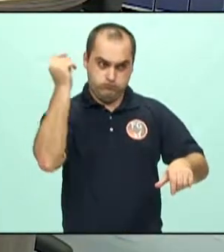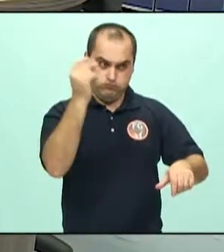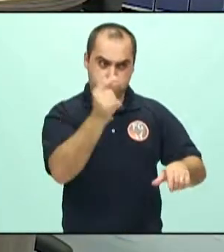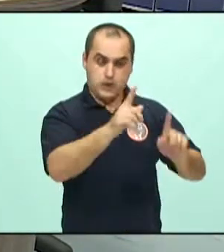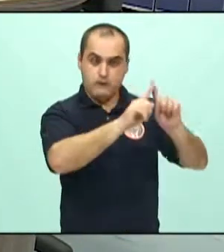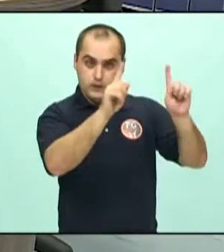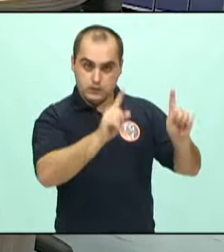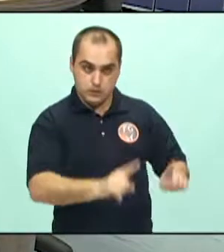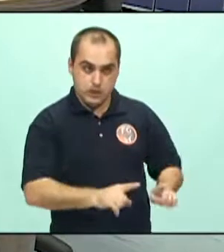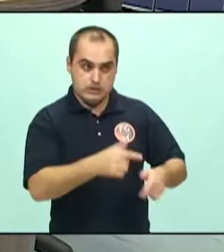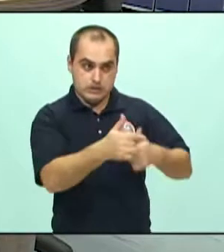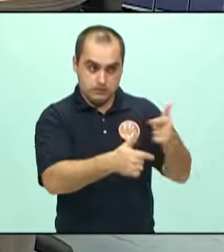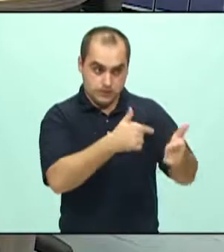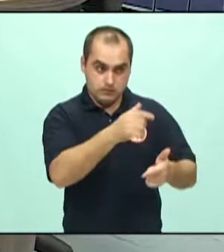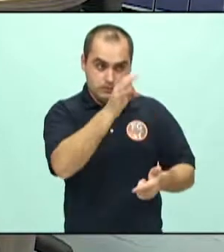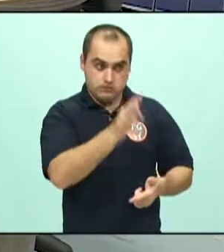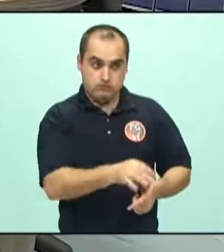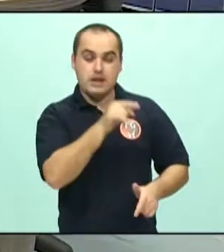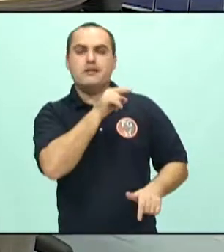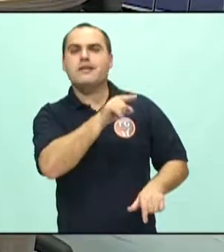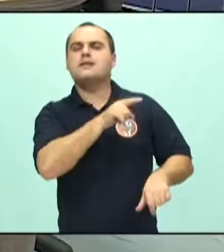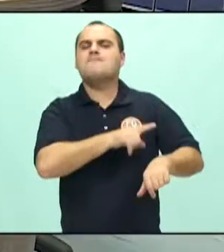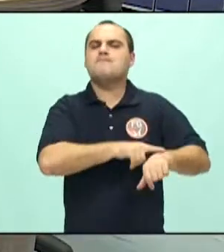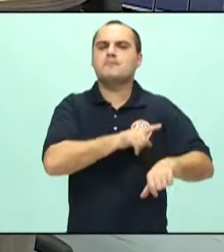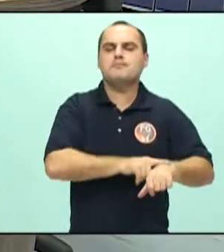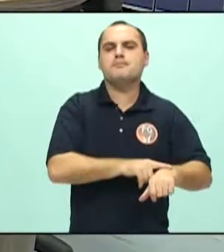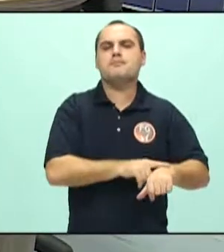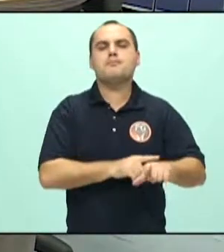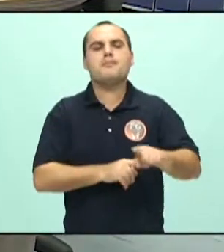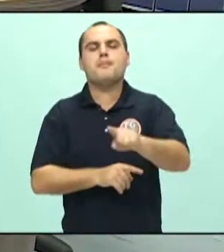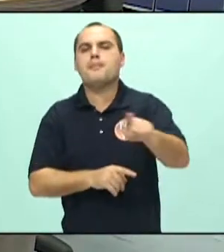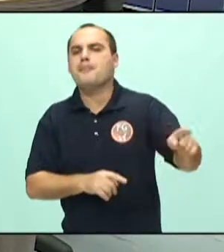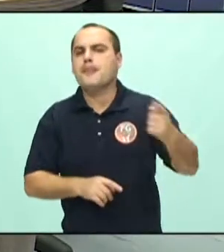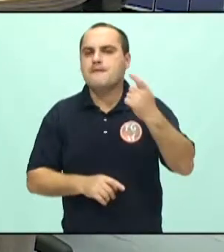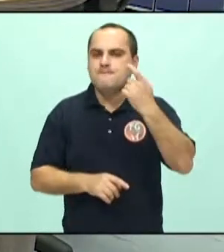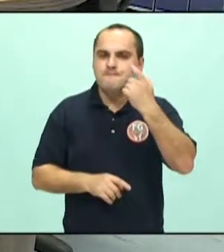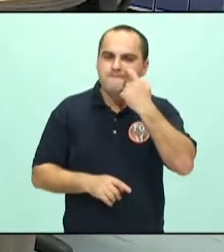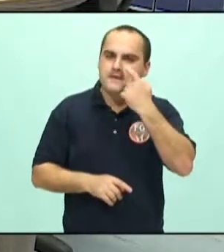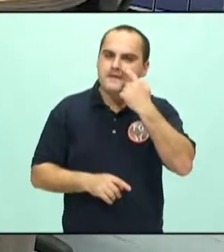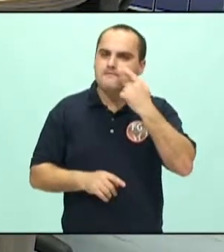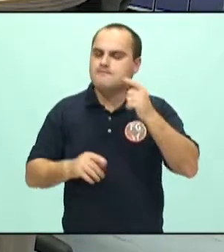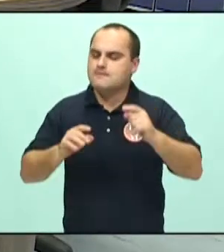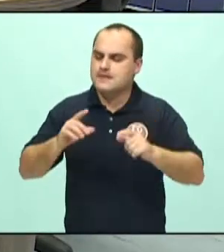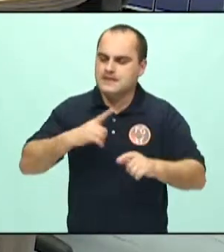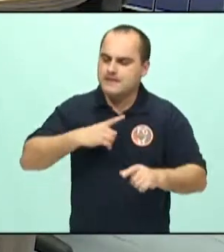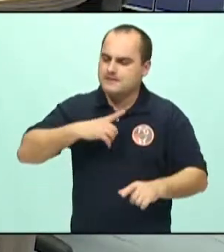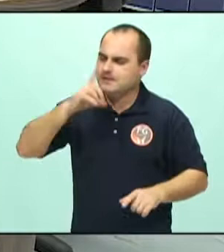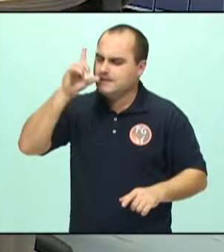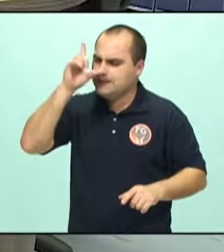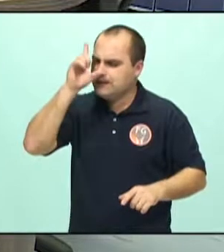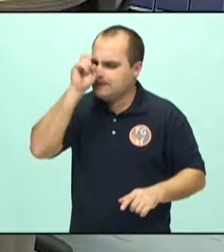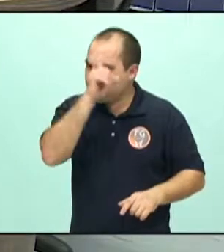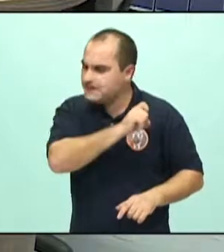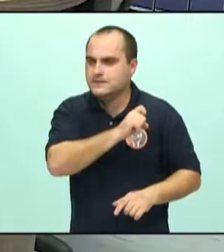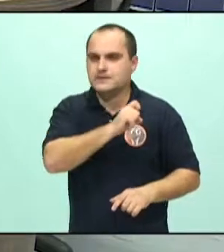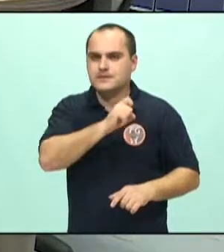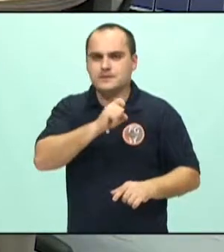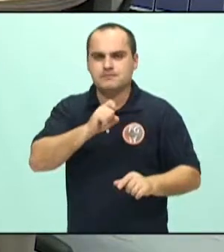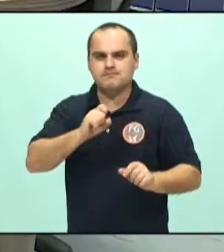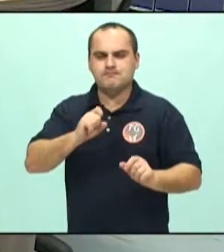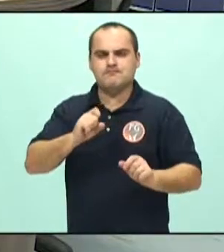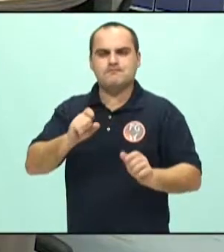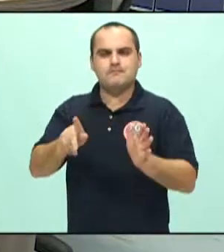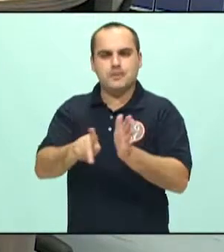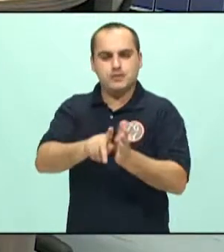com a atividade. Nesse período, o que vocês acharam mais desafiador, mais difícil de superar?